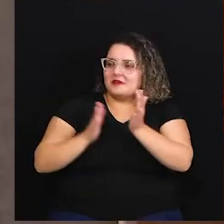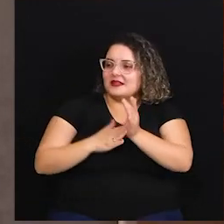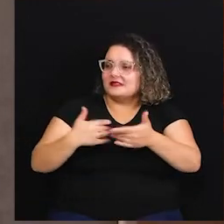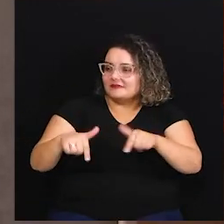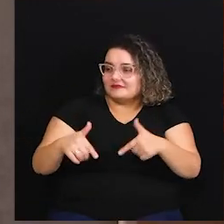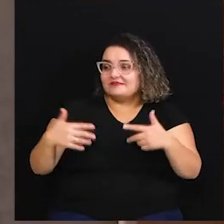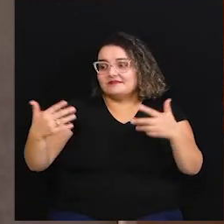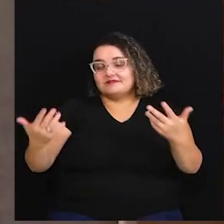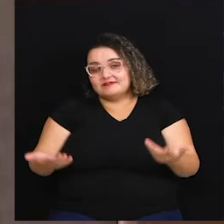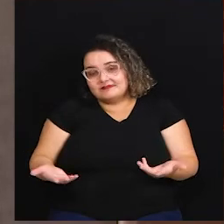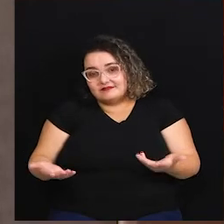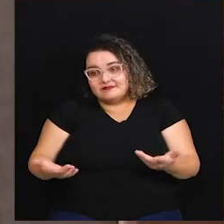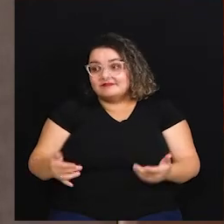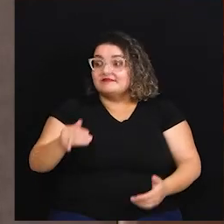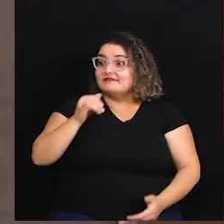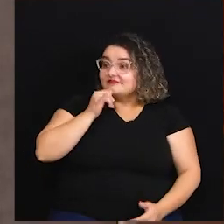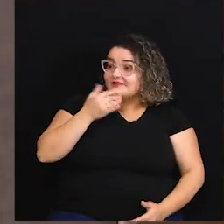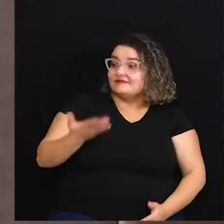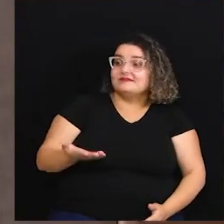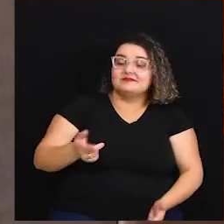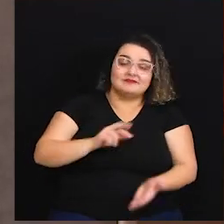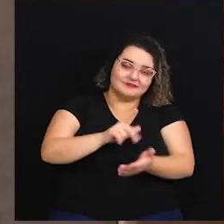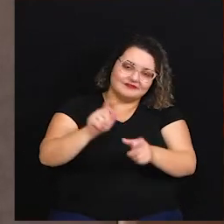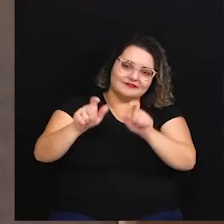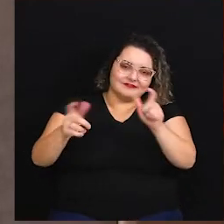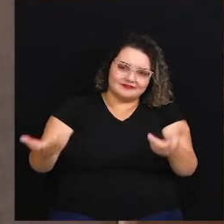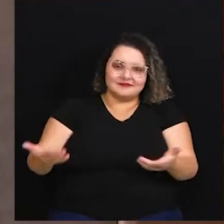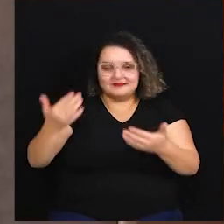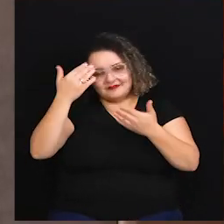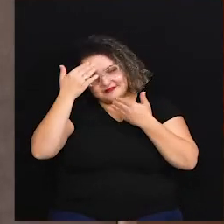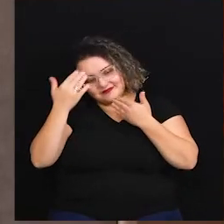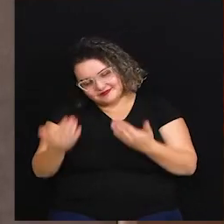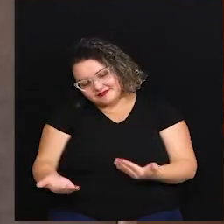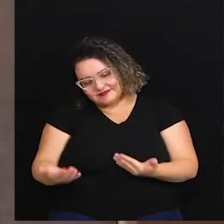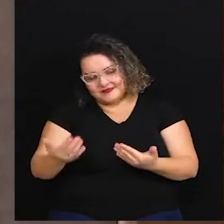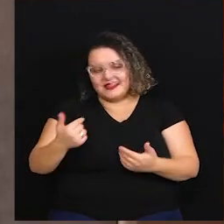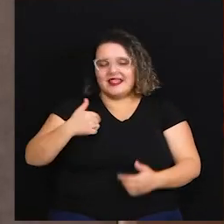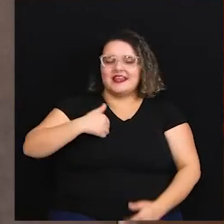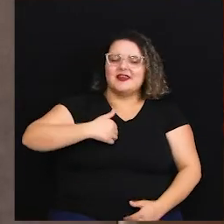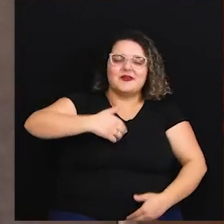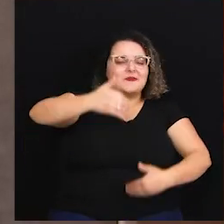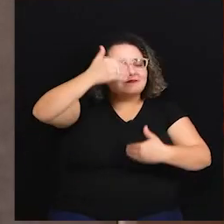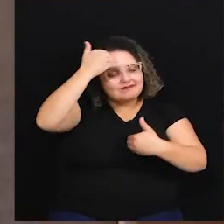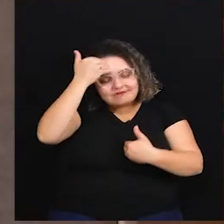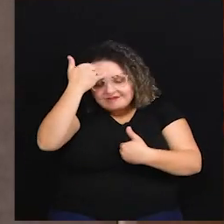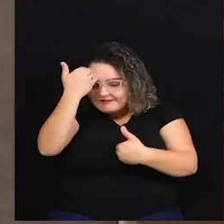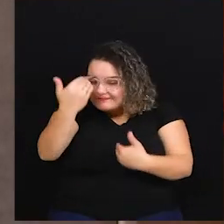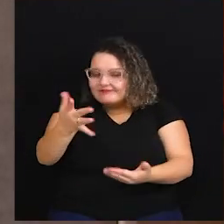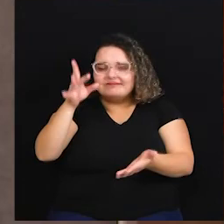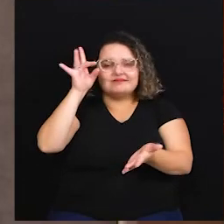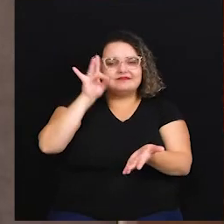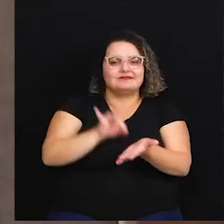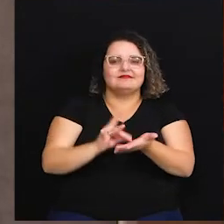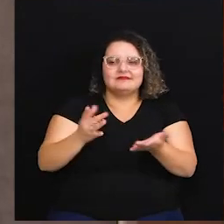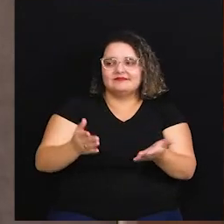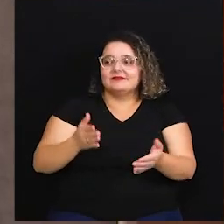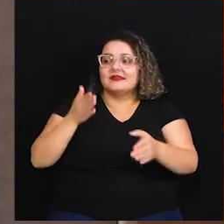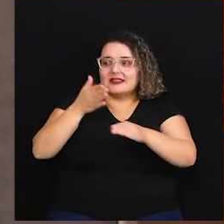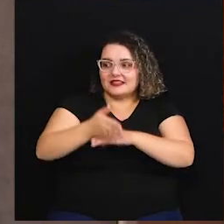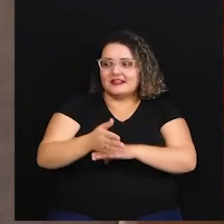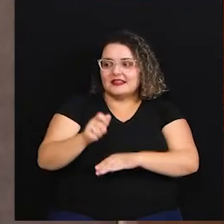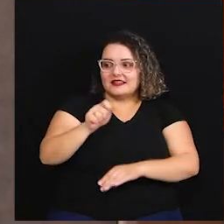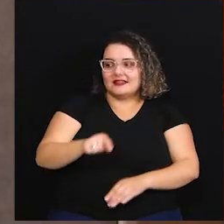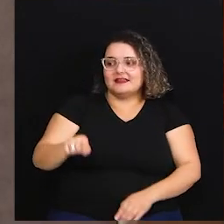Parabéns sim. pelo trabalho. Obrigada. E aí pelo exemplo para tantas pessoas. Sim, muito obrigada. Eu que agradeço, assim,